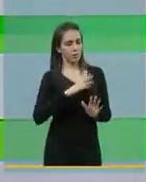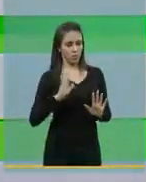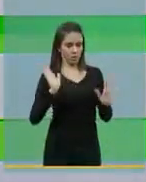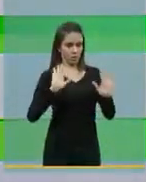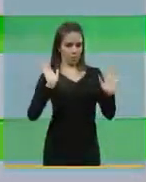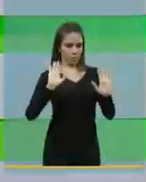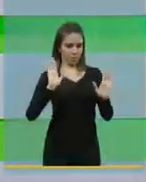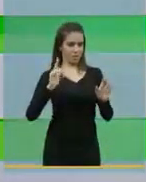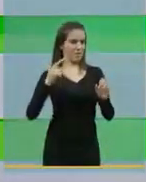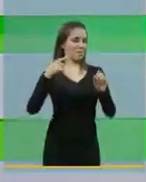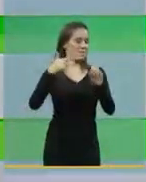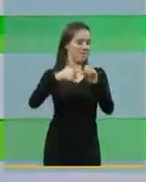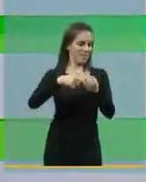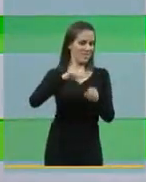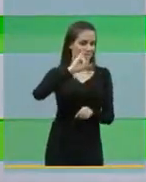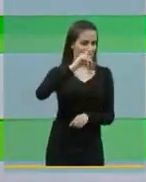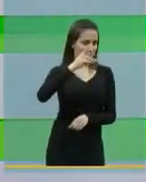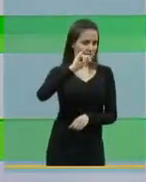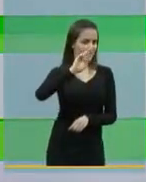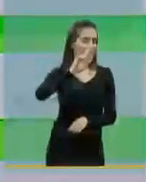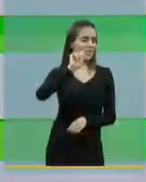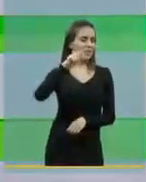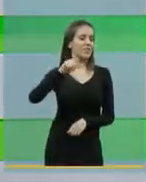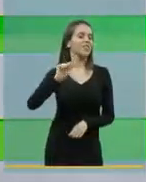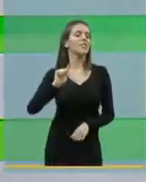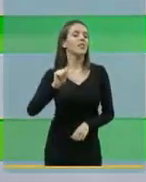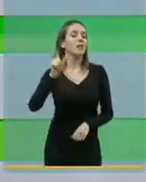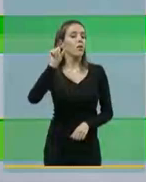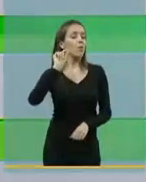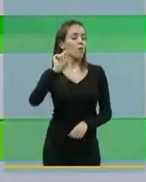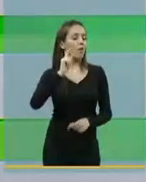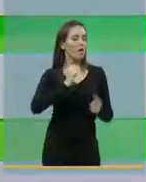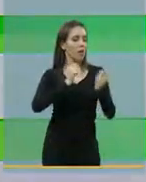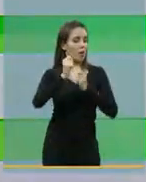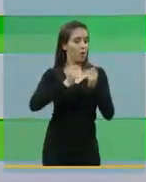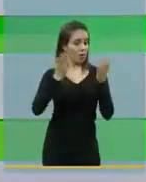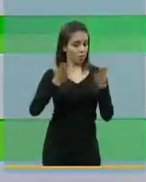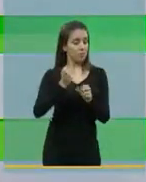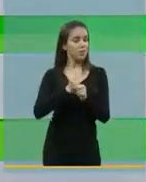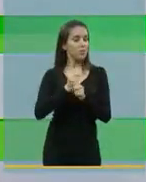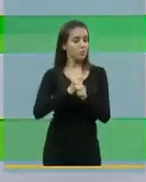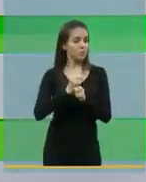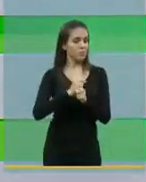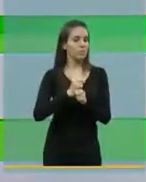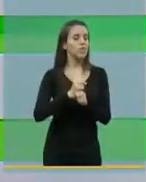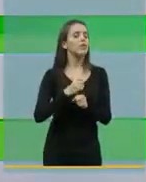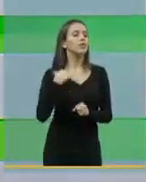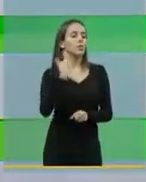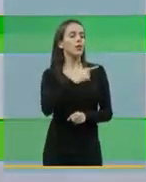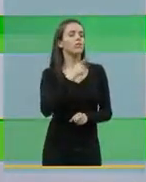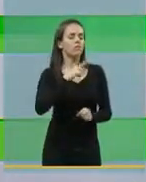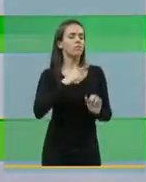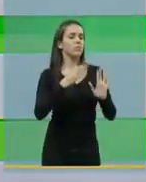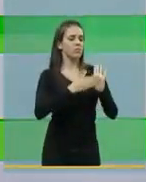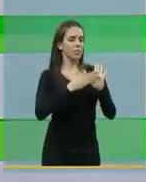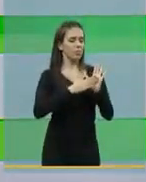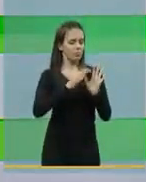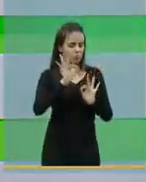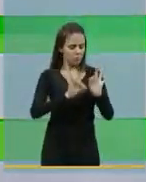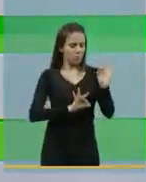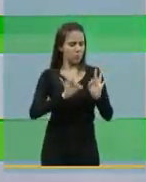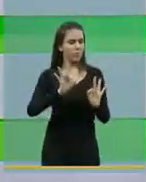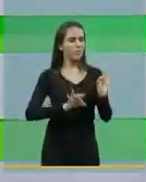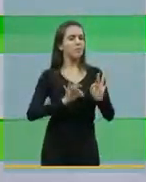posto ipiranga mas é o economista do ano e nós temos um plano sim para